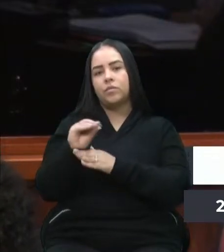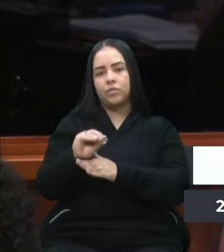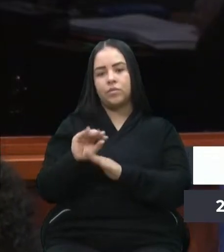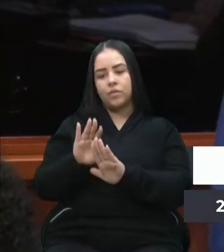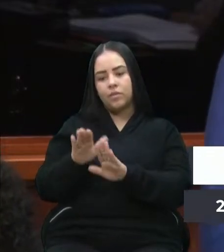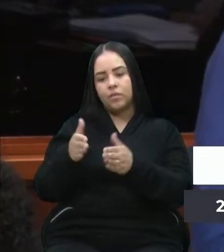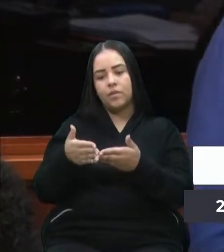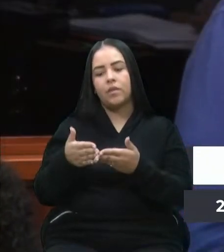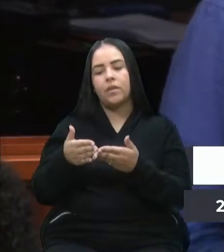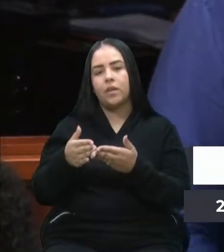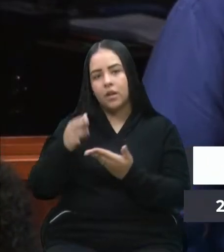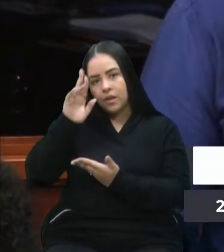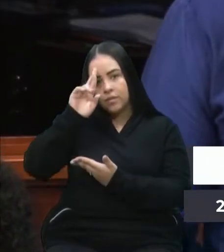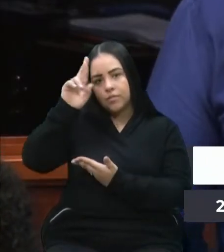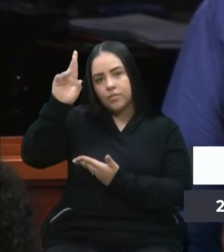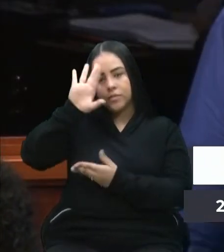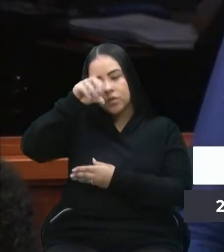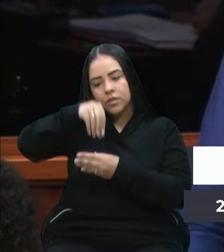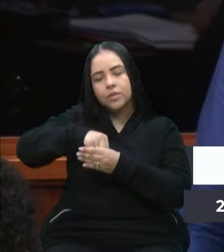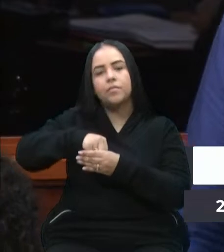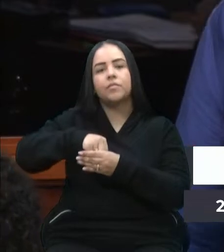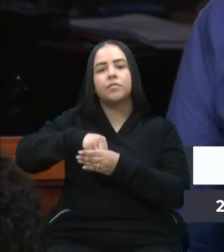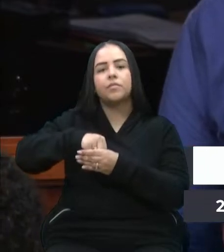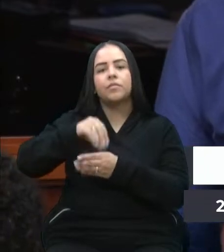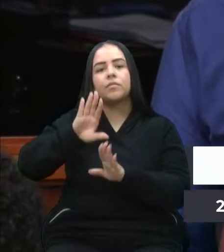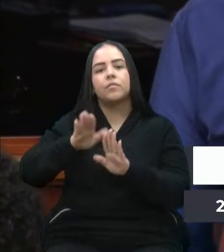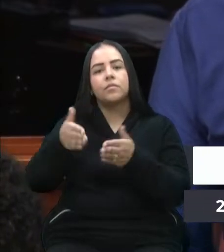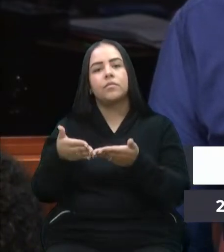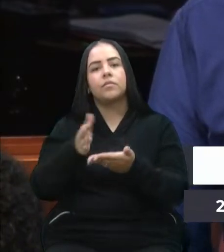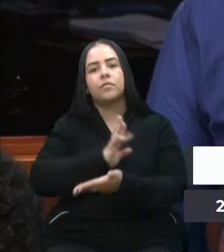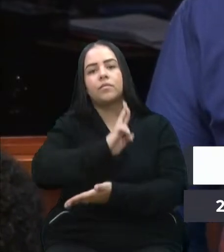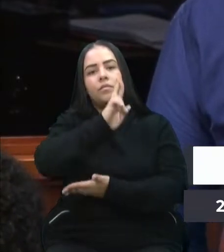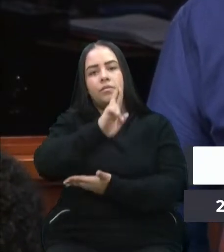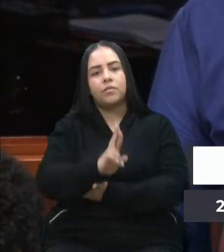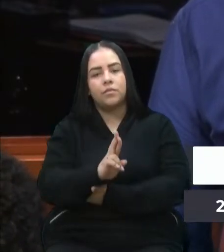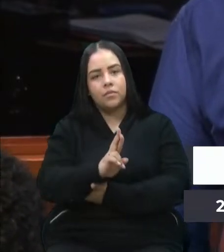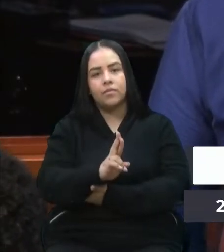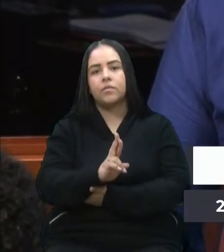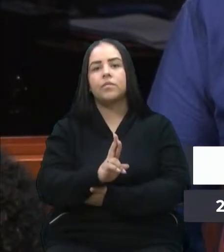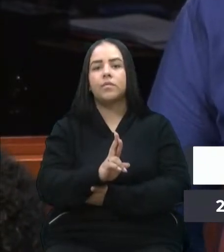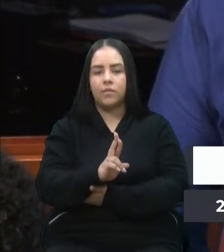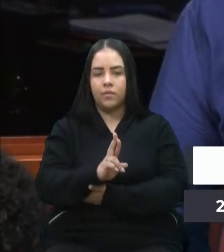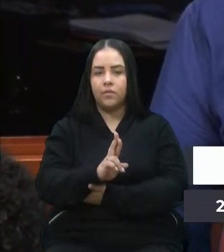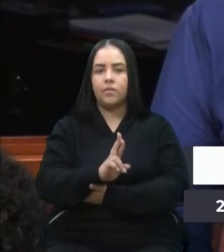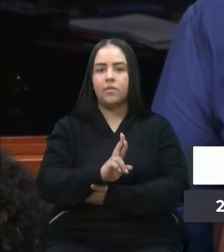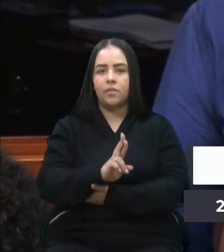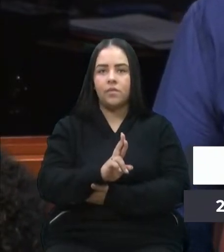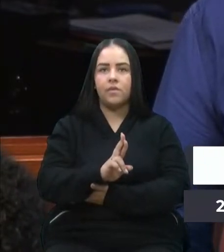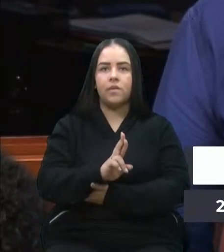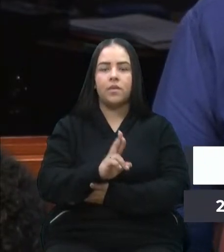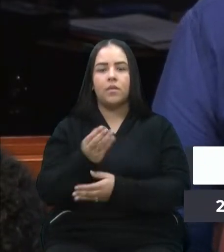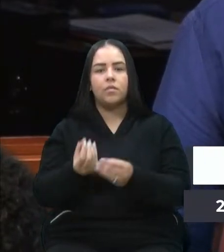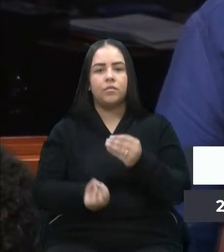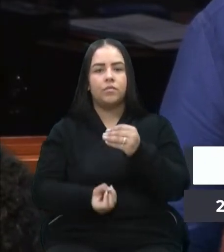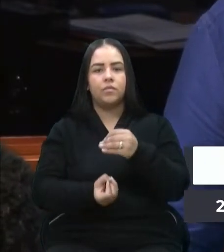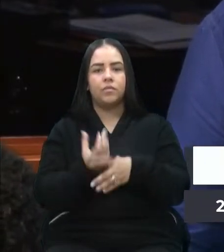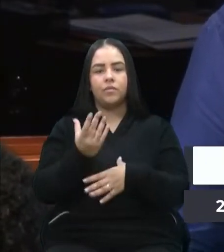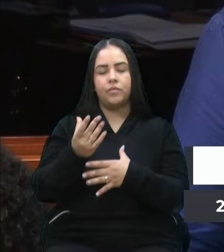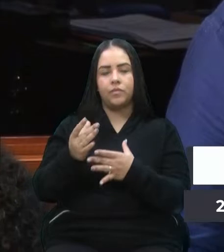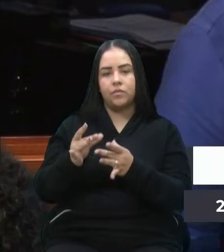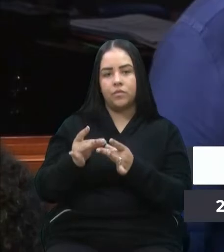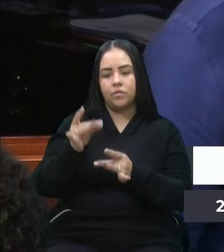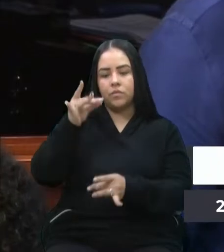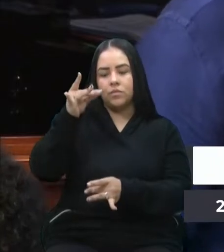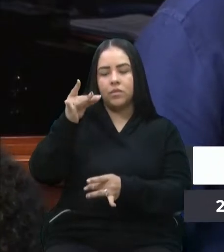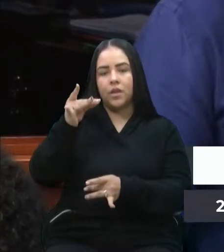de diretores na comissão representativa, que vai elaborar os critérios de mérito